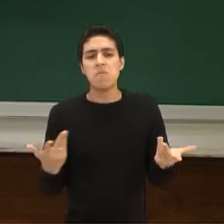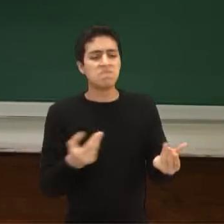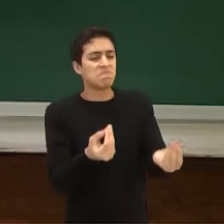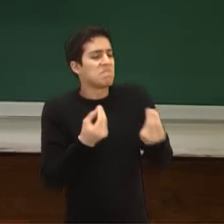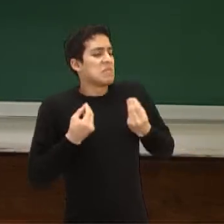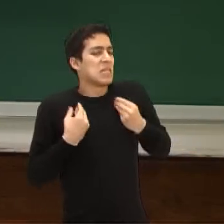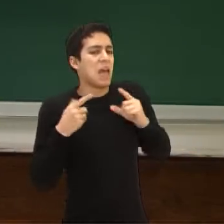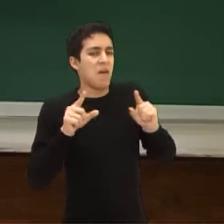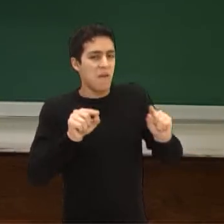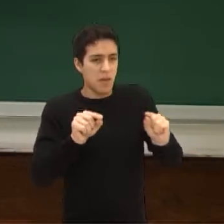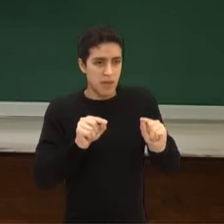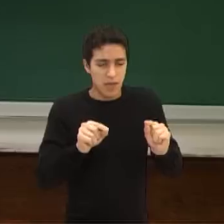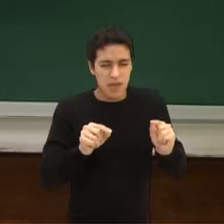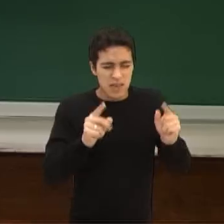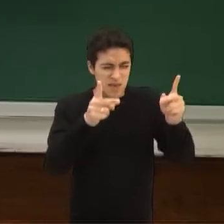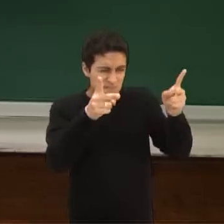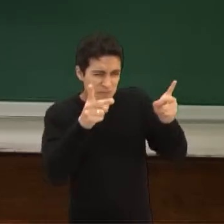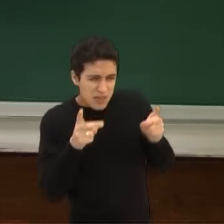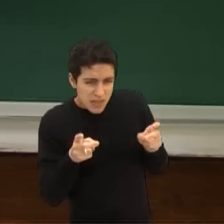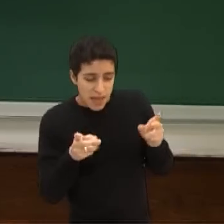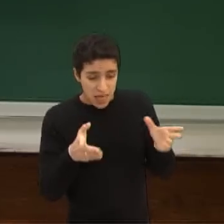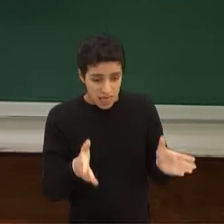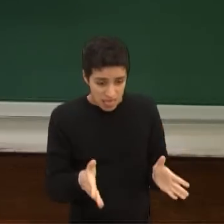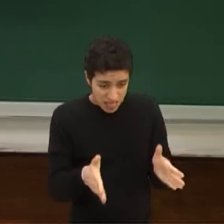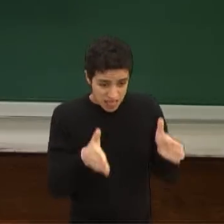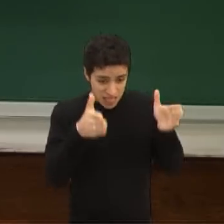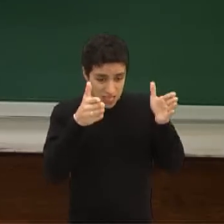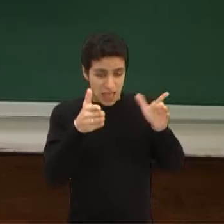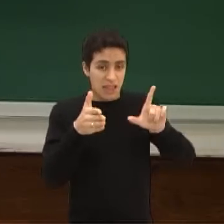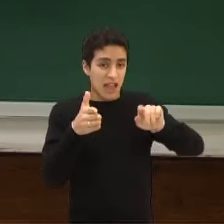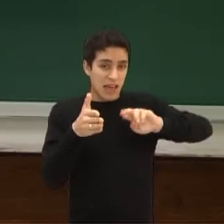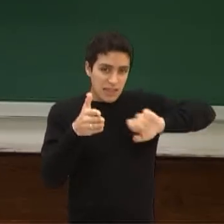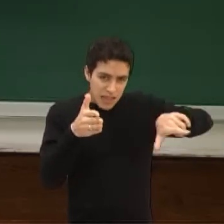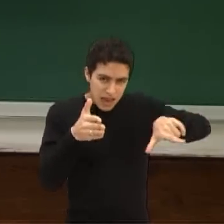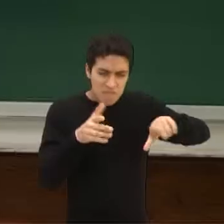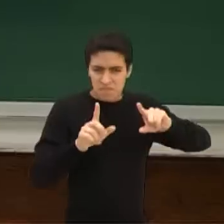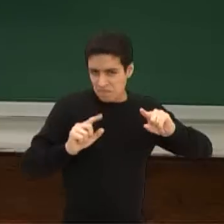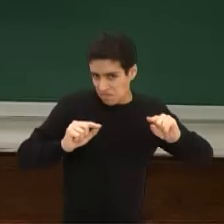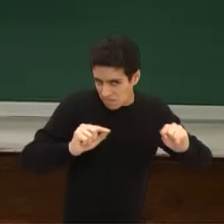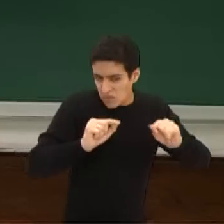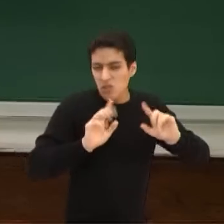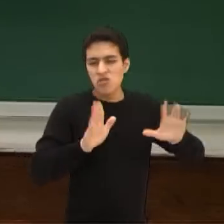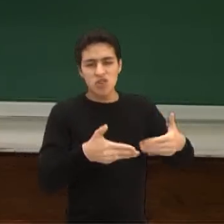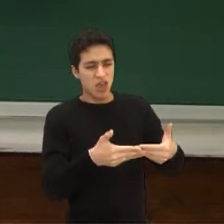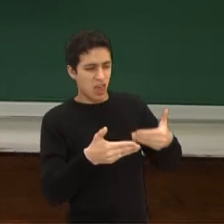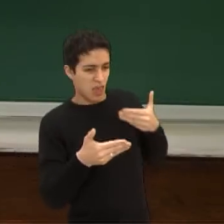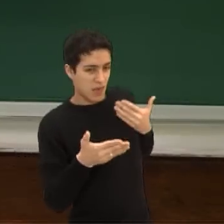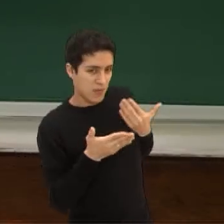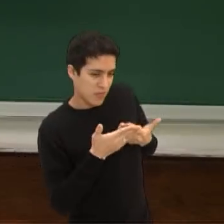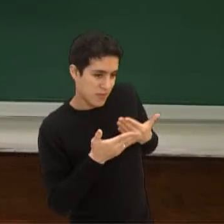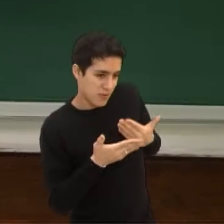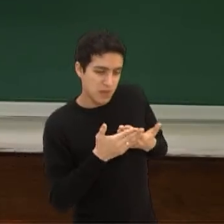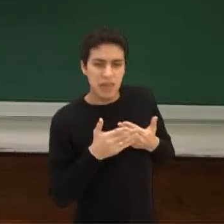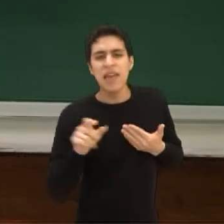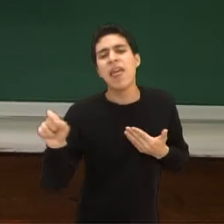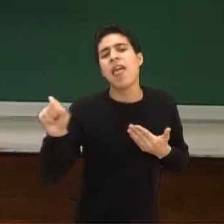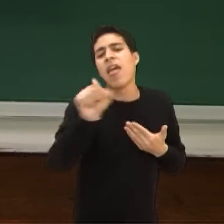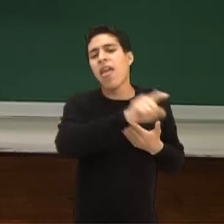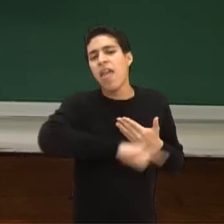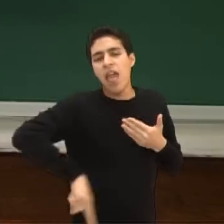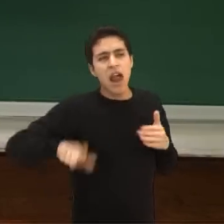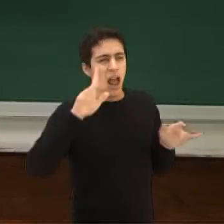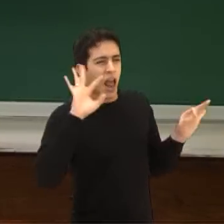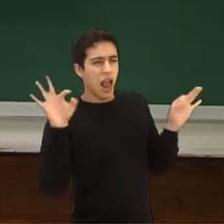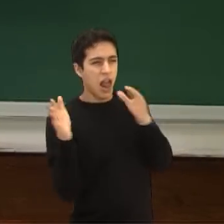ter? Observem as faces laterais, são planificações que nós já trabalhamos. Quem está acompanhando